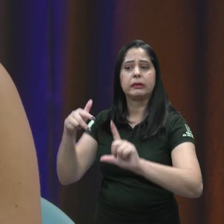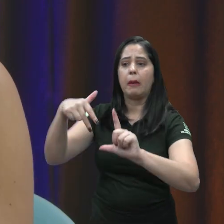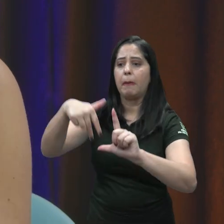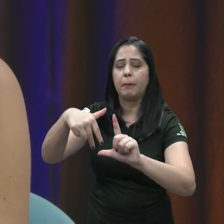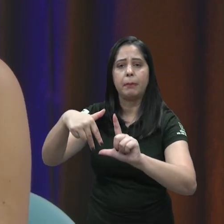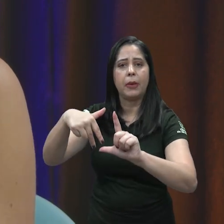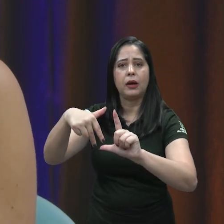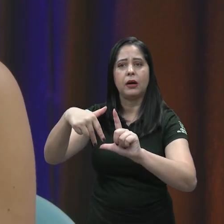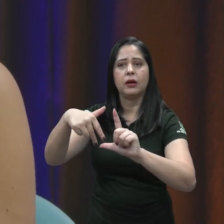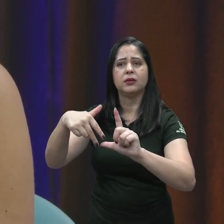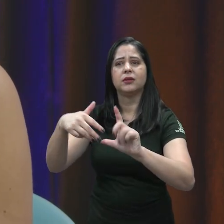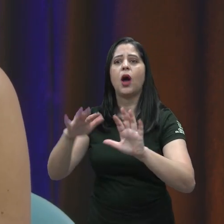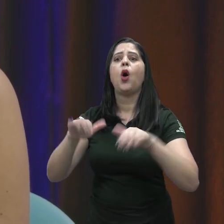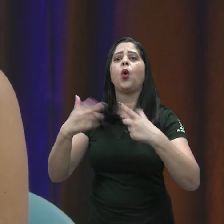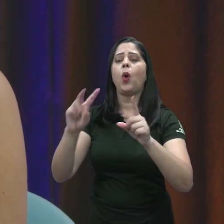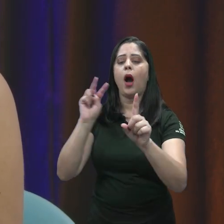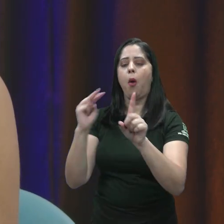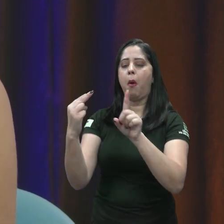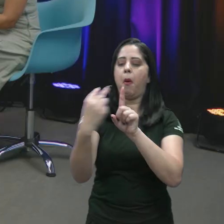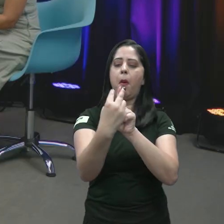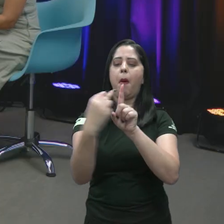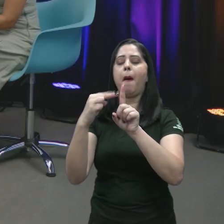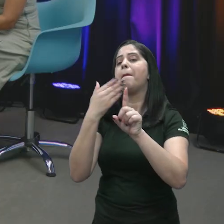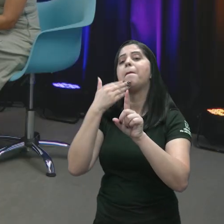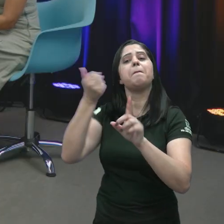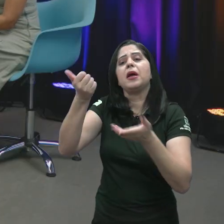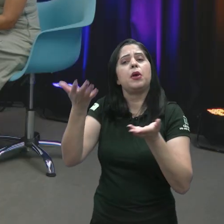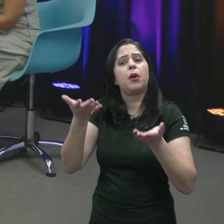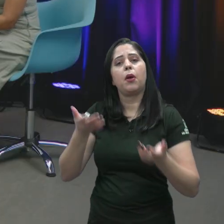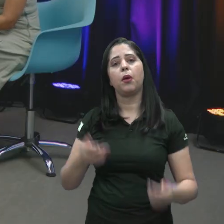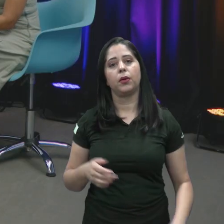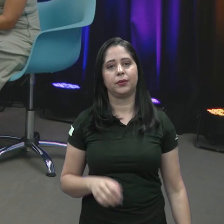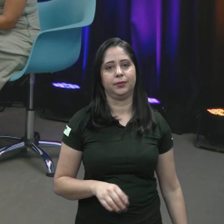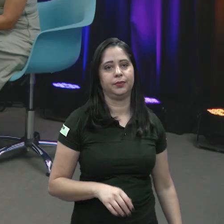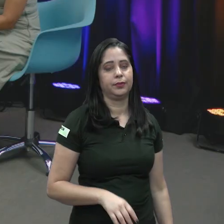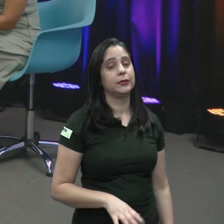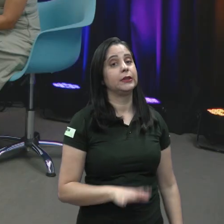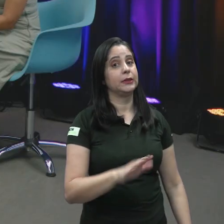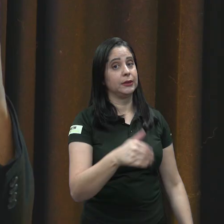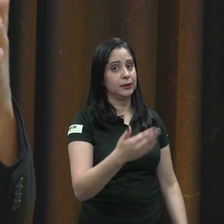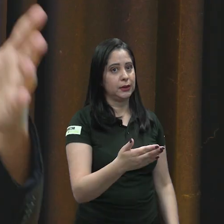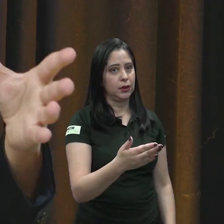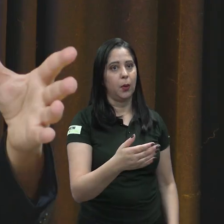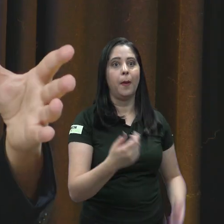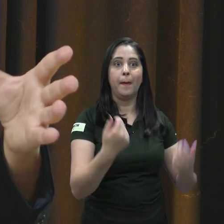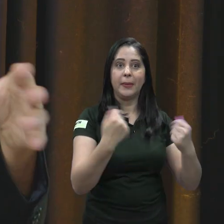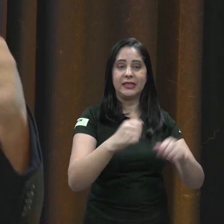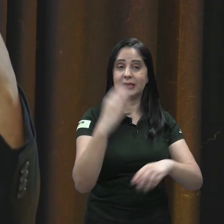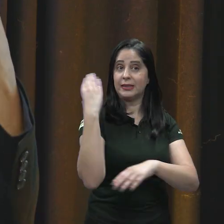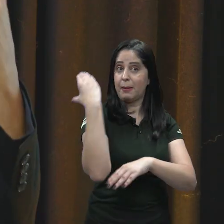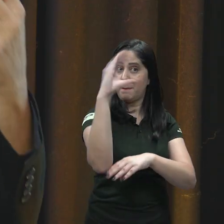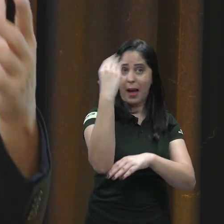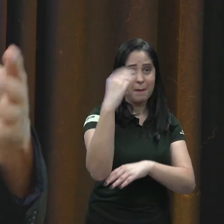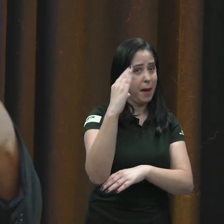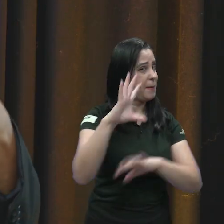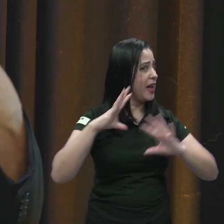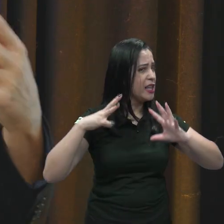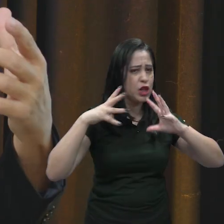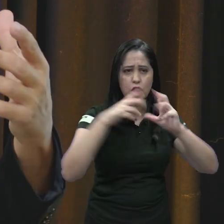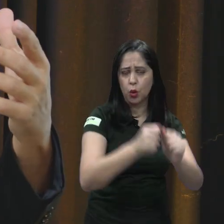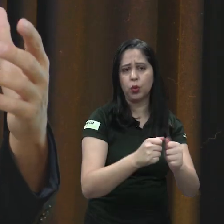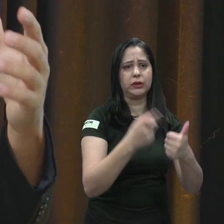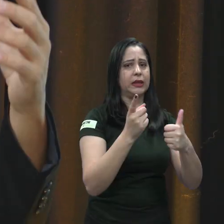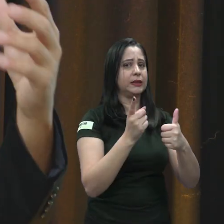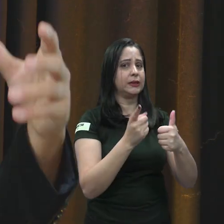alguma, tem alguma que dá mais visibilidade? Bem, sendo bem sincero, vá em todas, publique em todas, crie